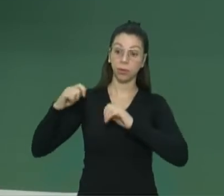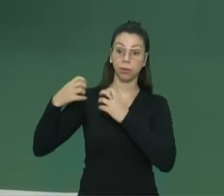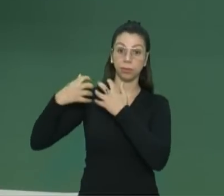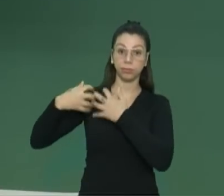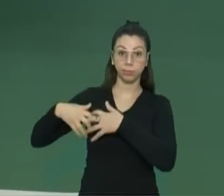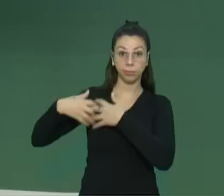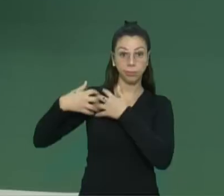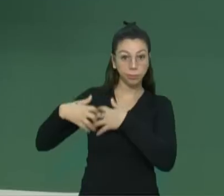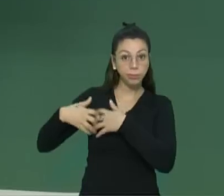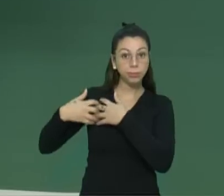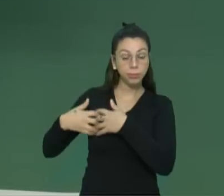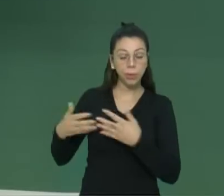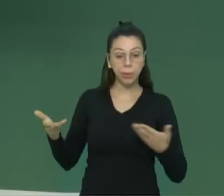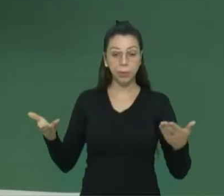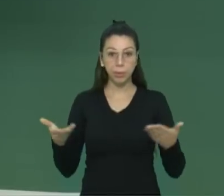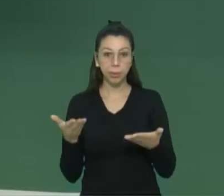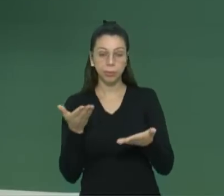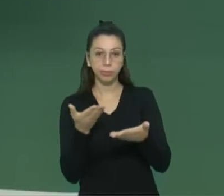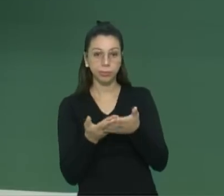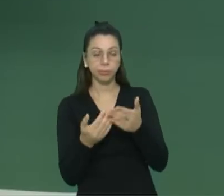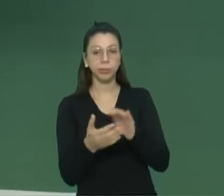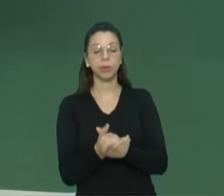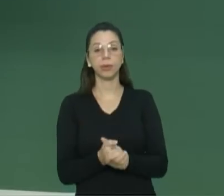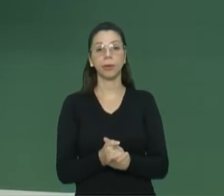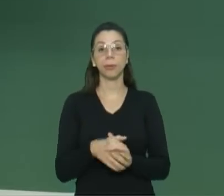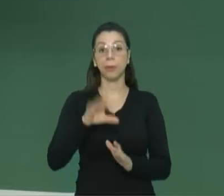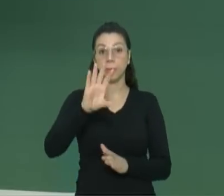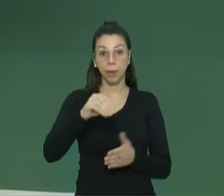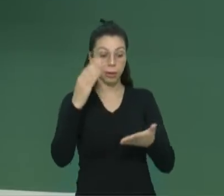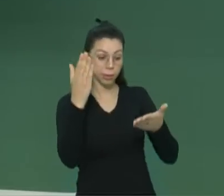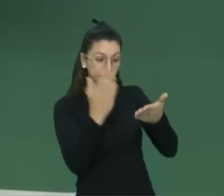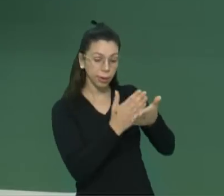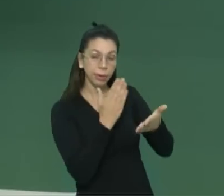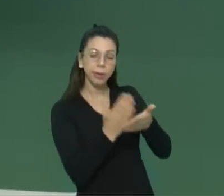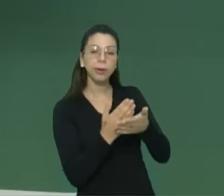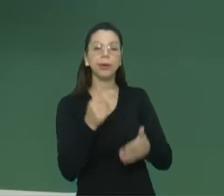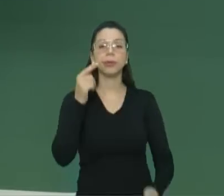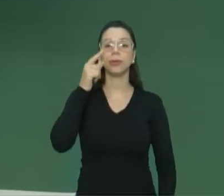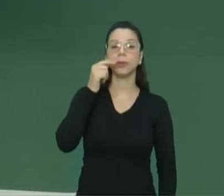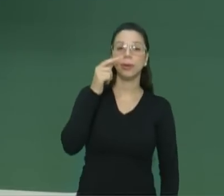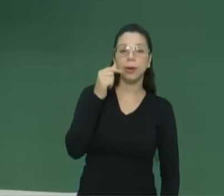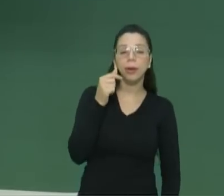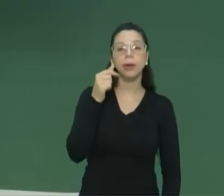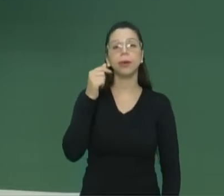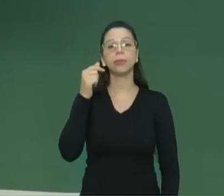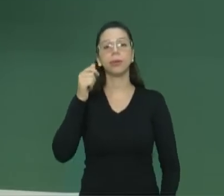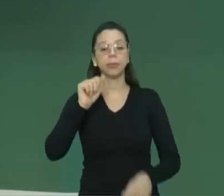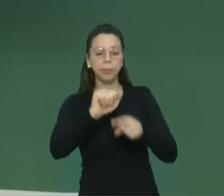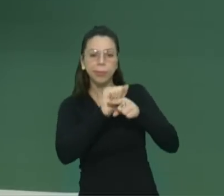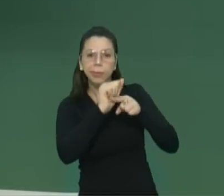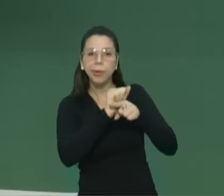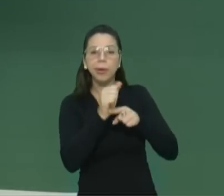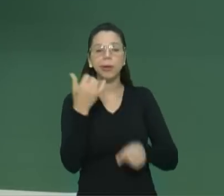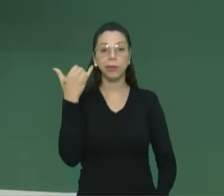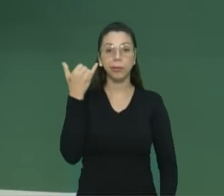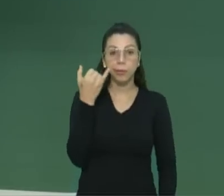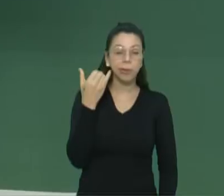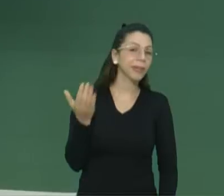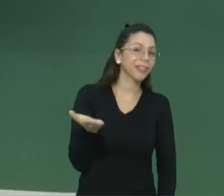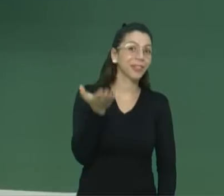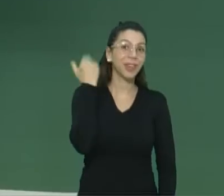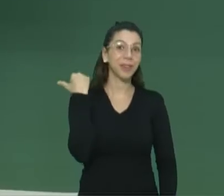aula de hoje, ok? Desde já, pegue seu caderno, seu lápis, sua borracha, enfim, sua caneta, e